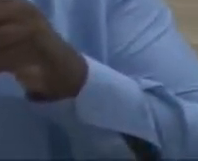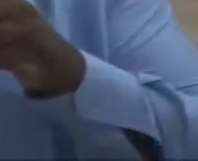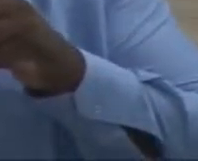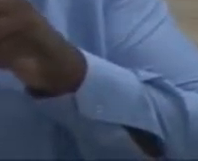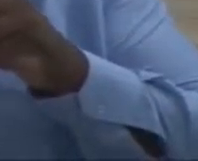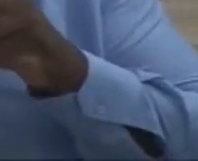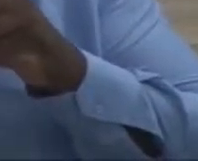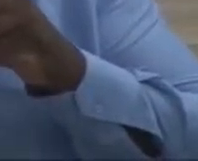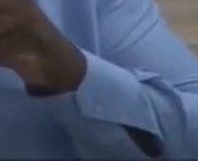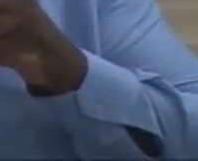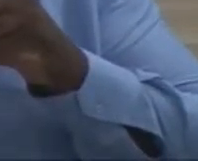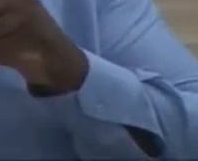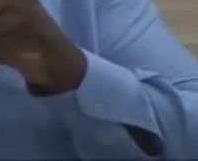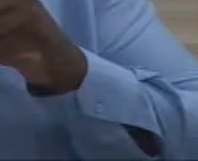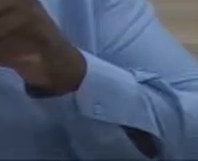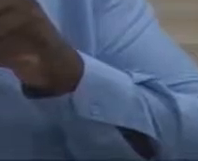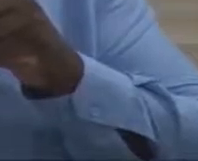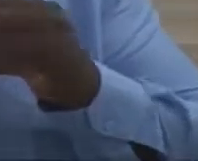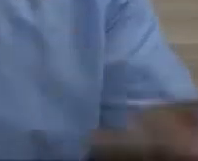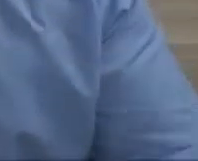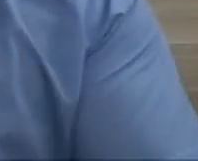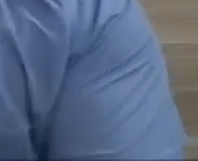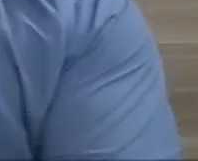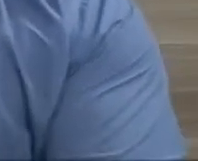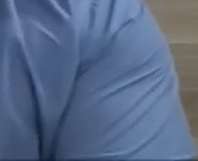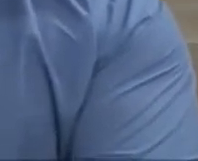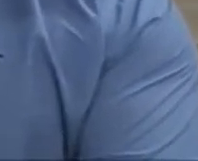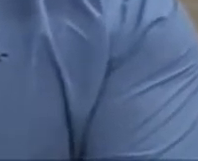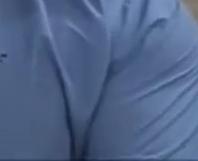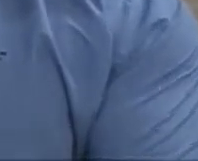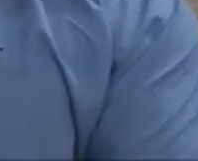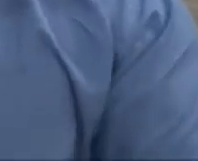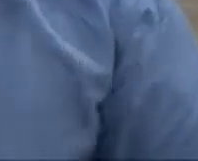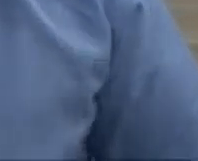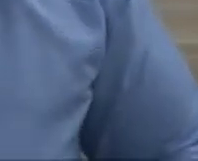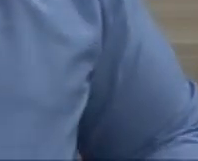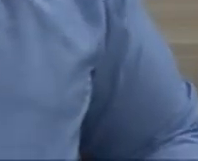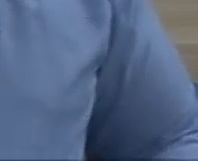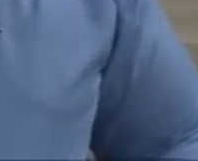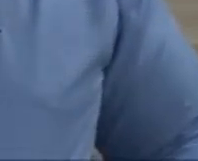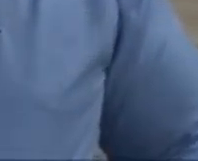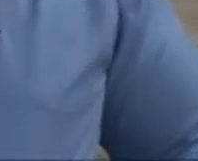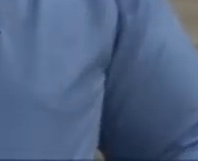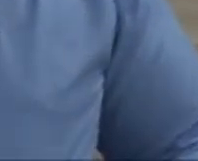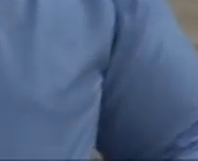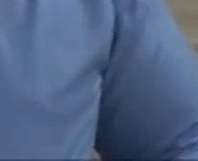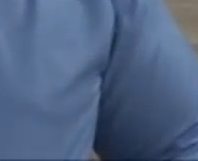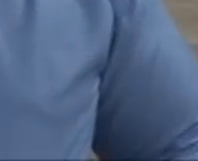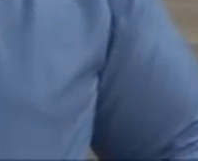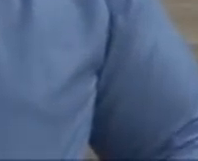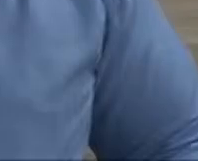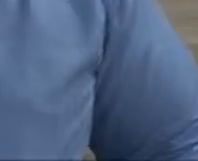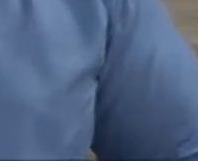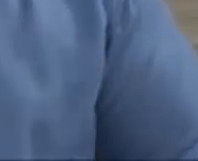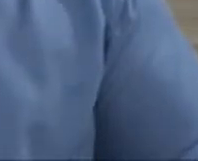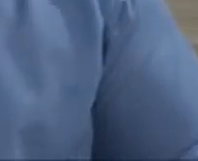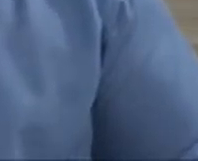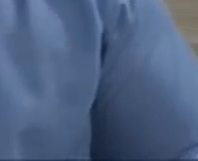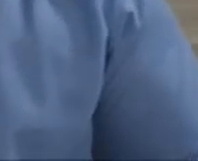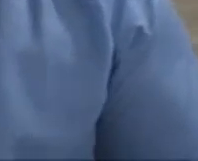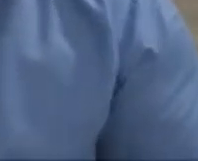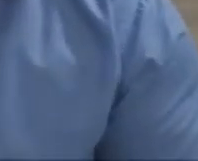e contemplei no projeto substitutivo. Então, sendo assim, eu peço a aprovação de novos pares, porque, sem dúvida alguma,